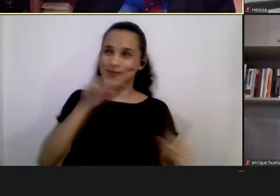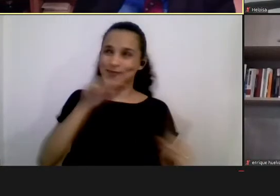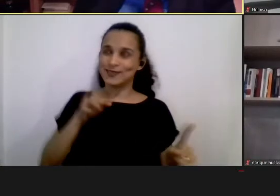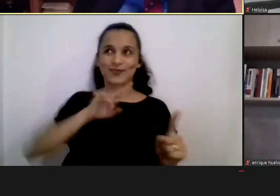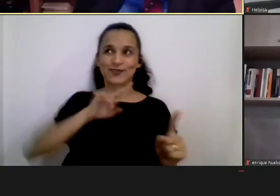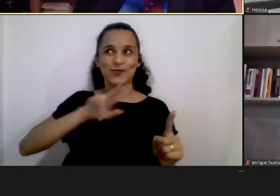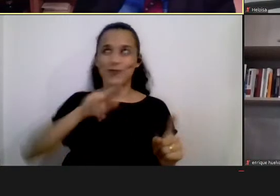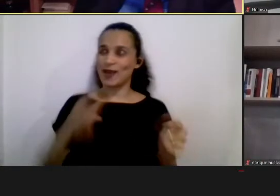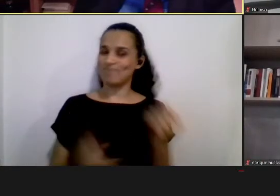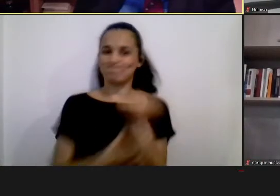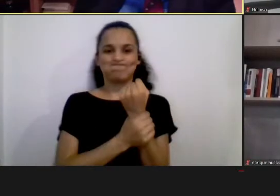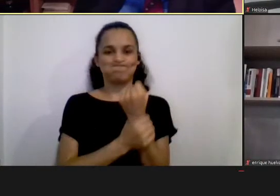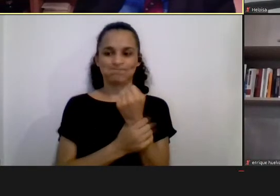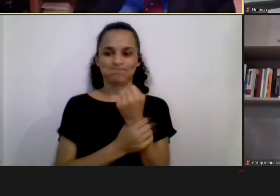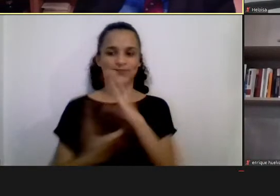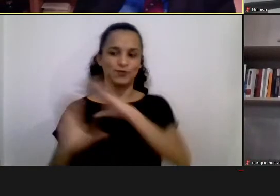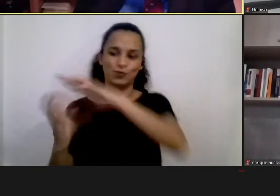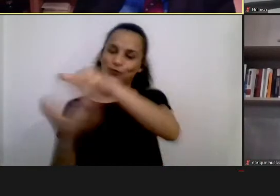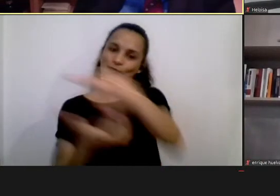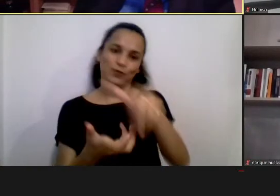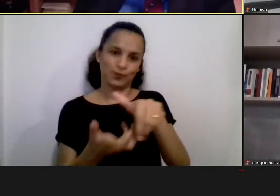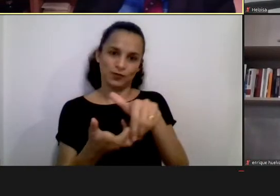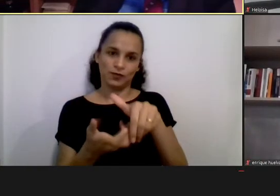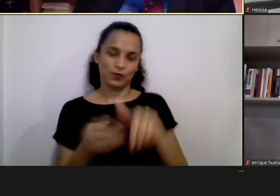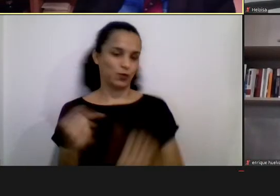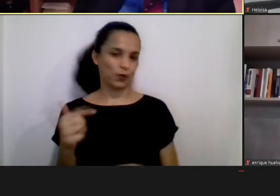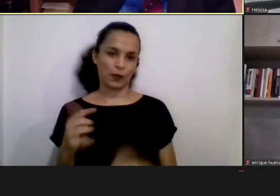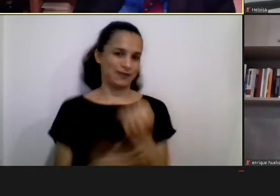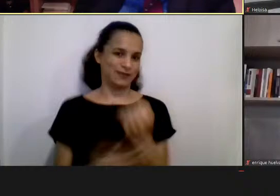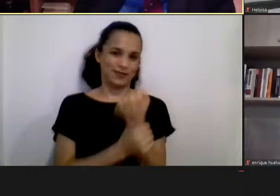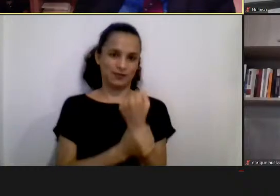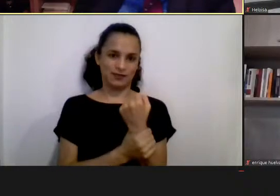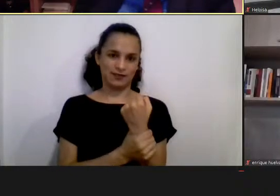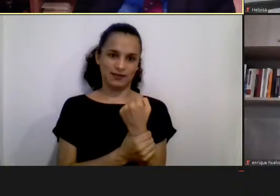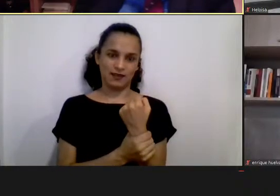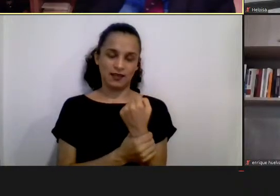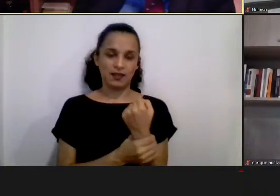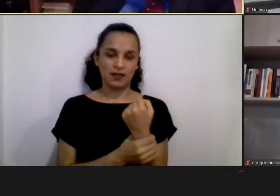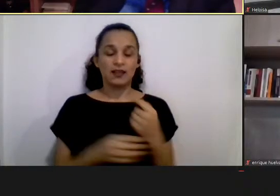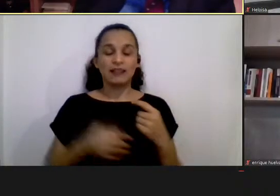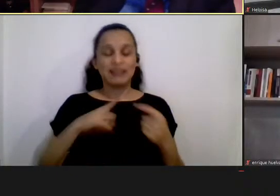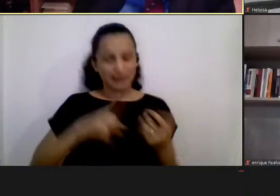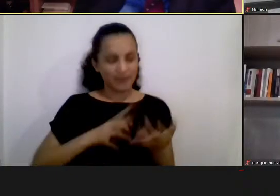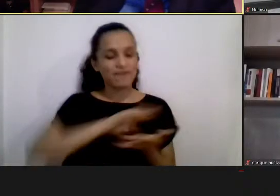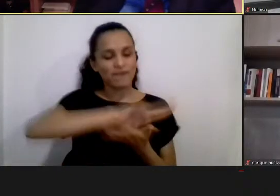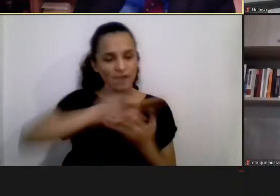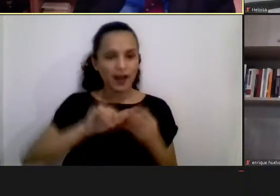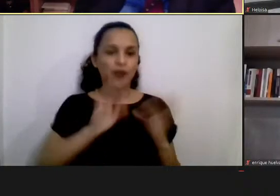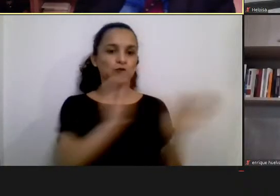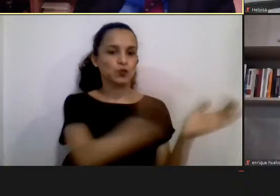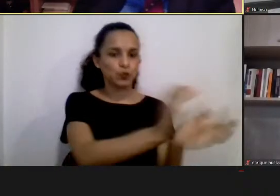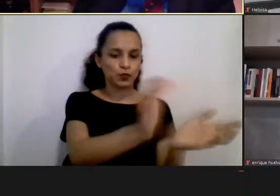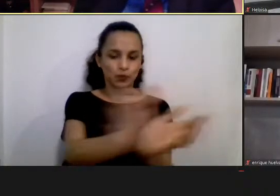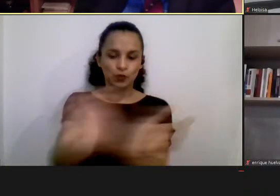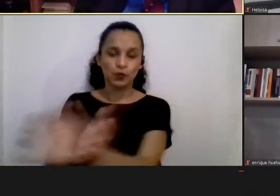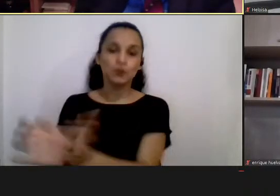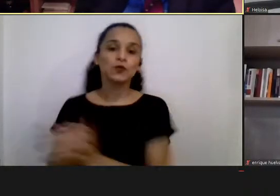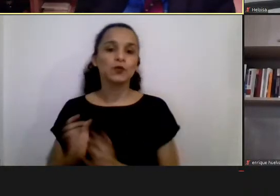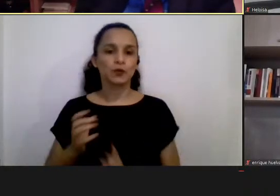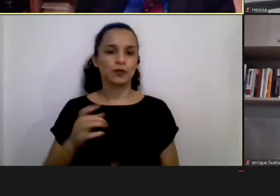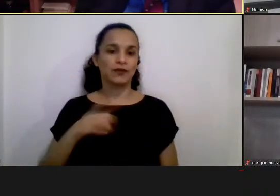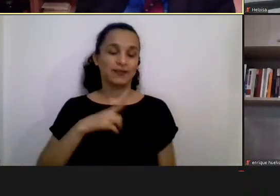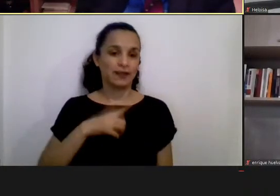seguras em boa parte do mundo. Essas sociedades em perigo, incluem o